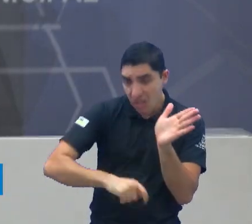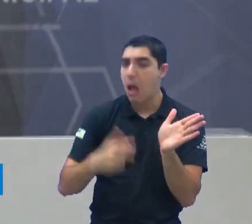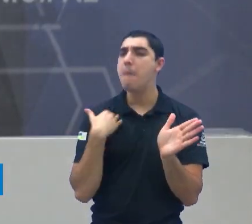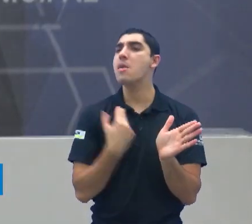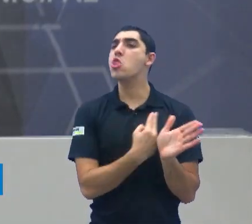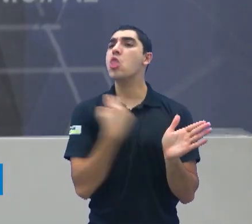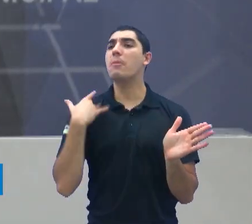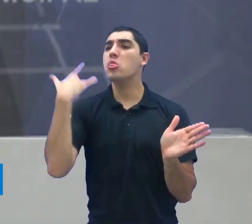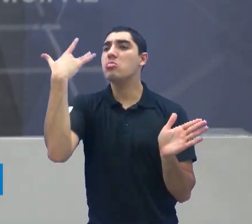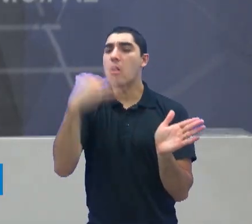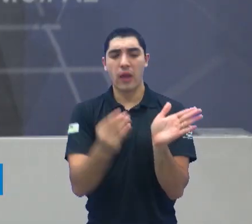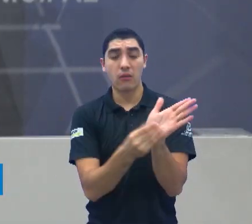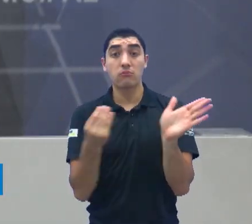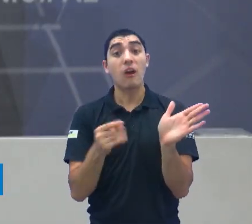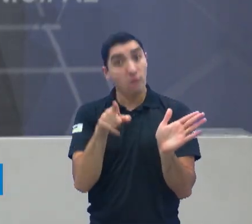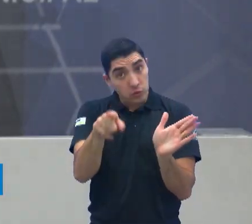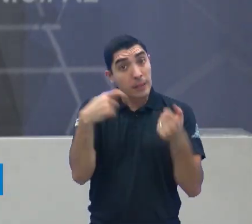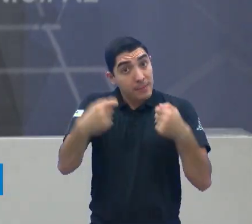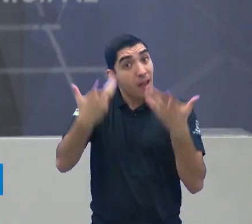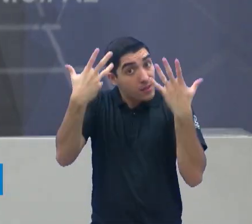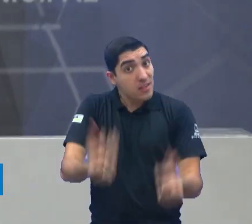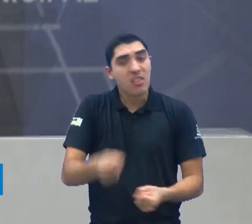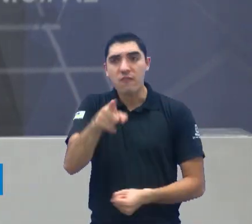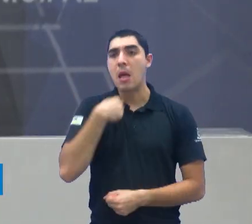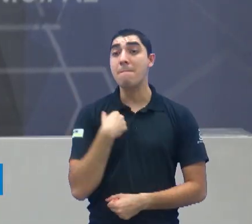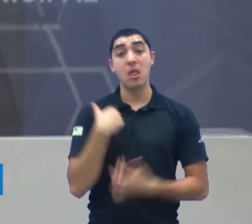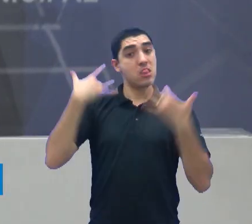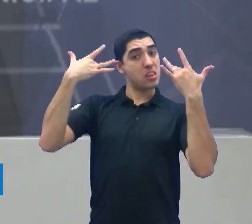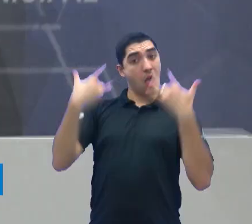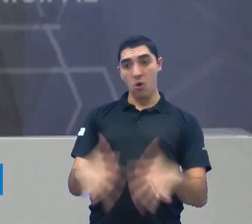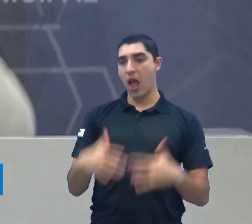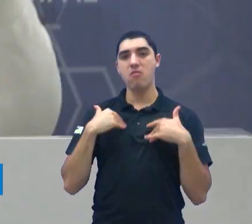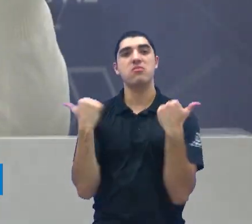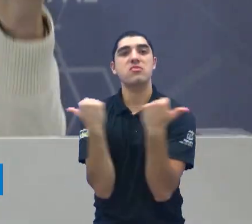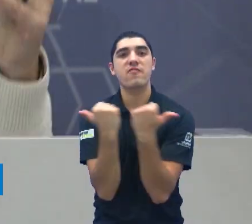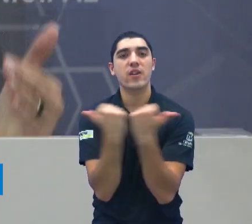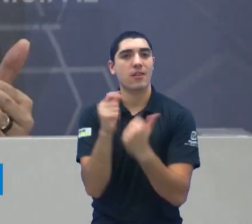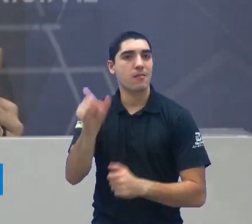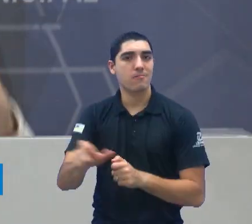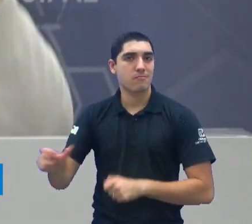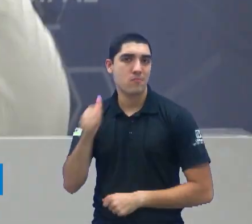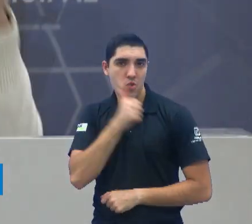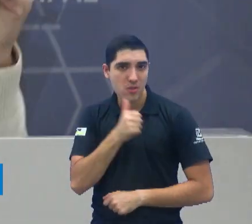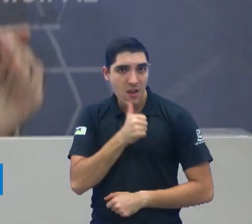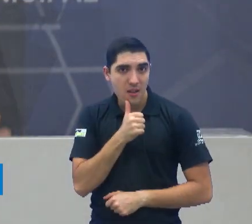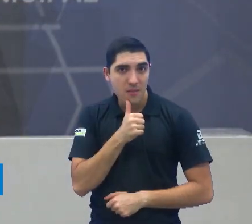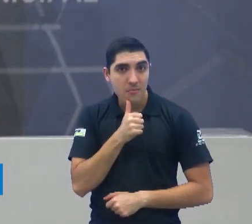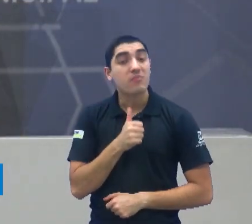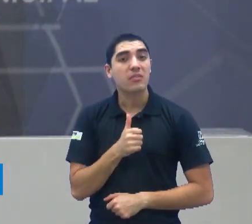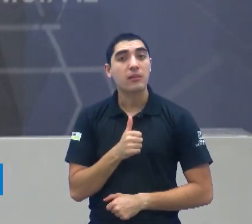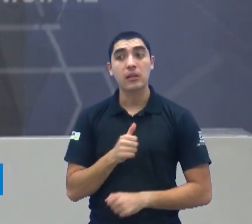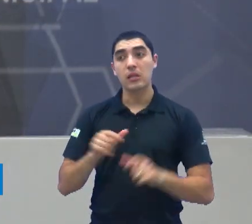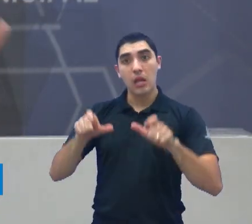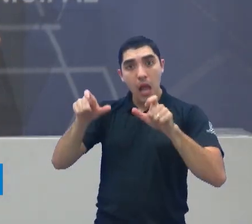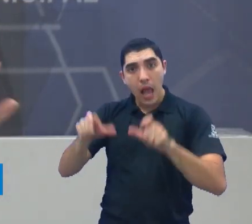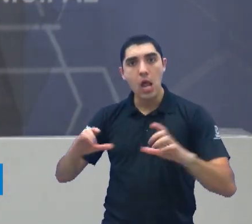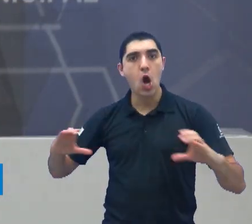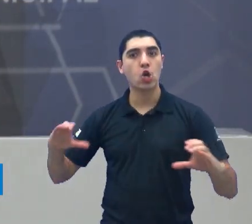cartilha. Assume que também não quer defender as mulheres na totalidade,